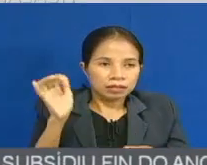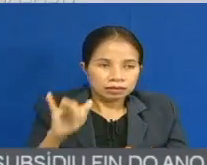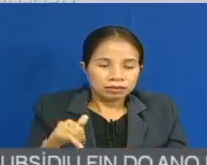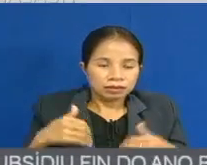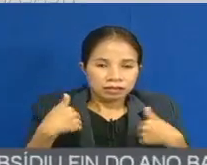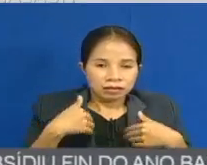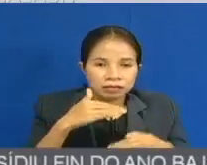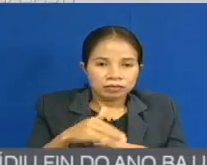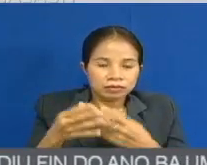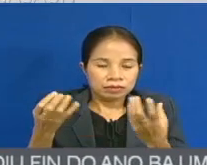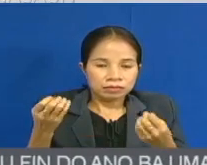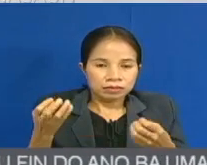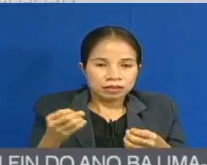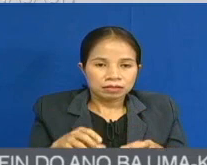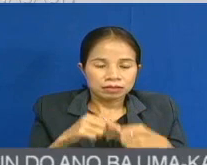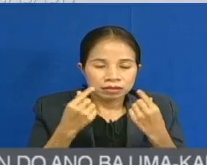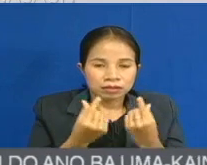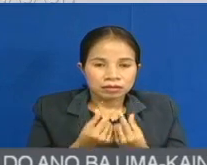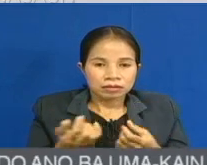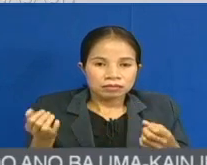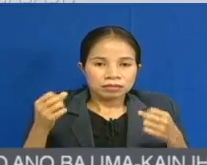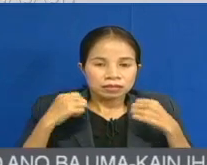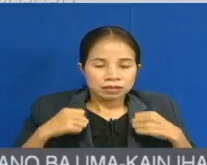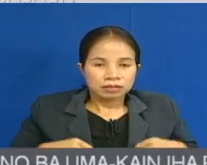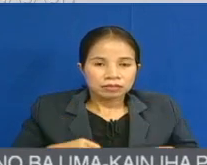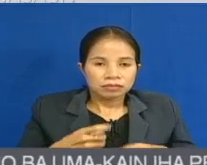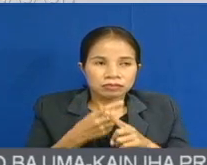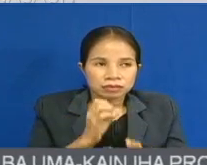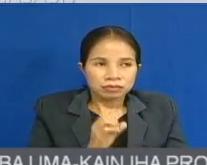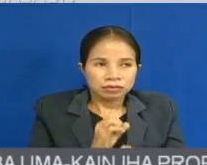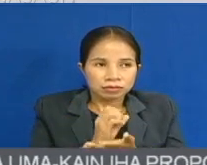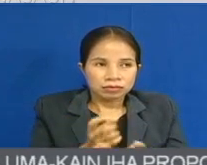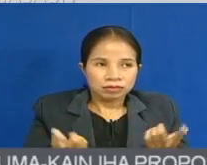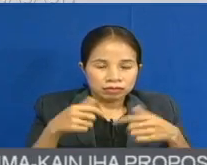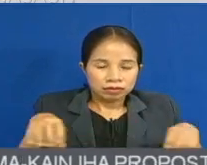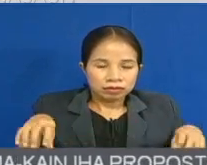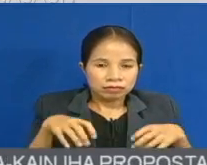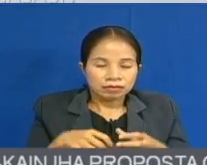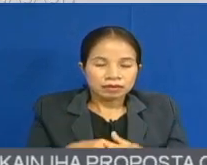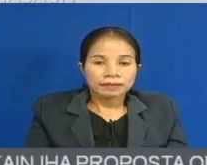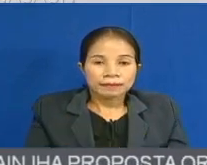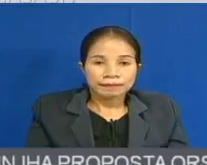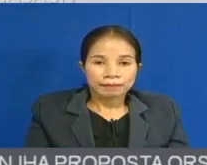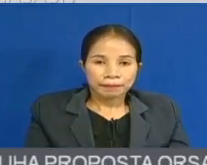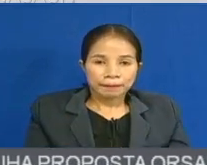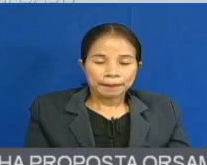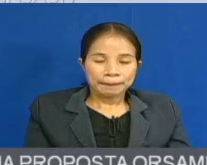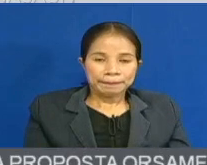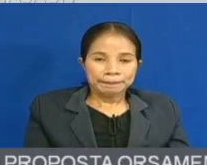progress barat nebe maka pessoal saúde sira hoje cusi vai te voltar de serviço e de que são